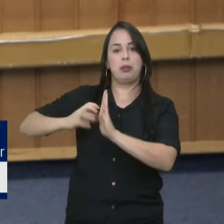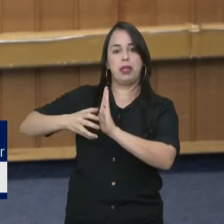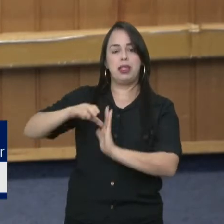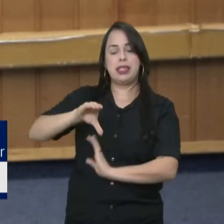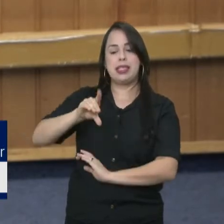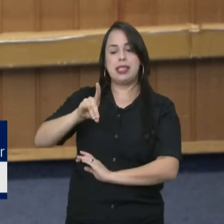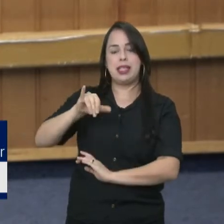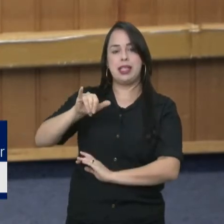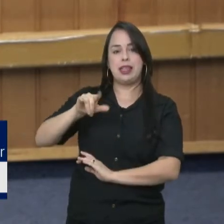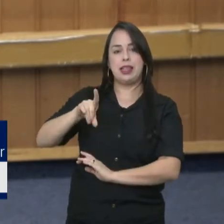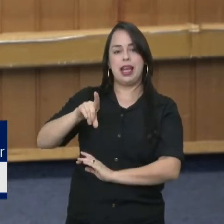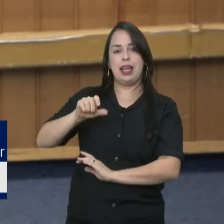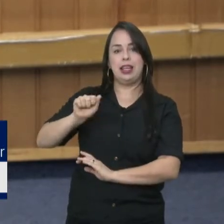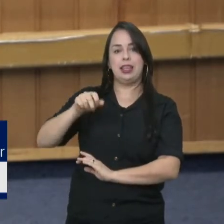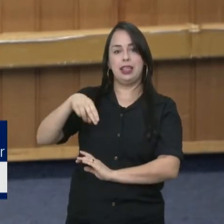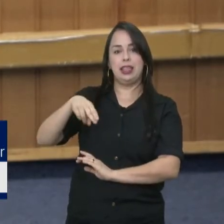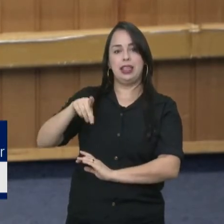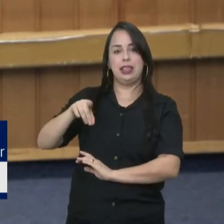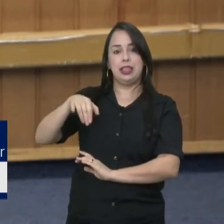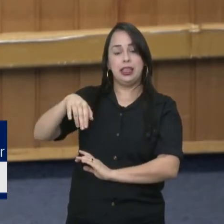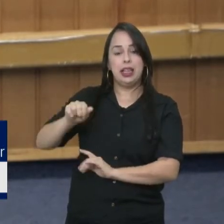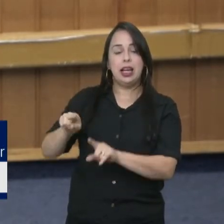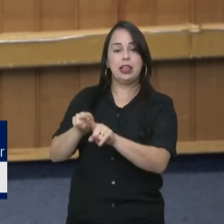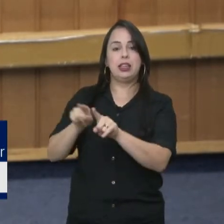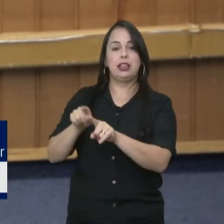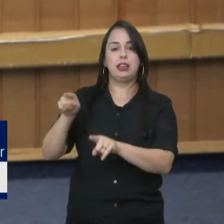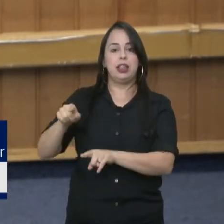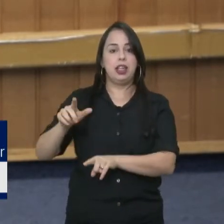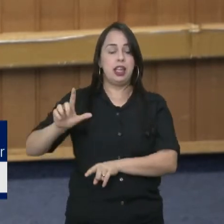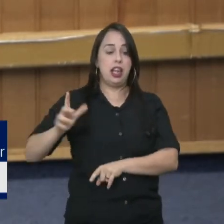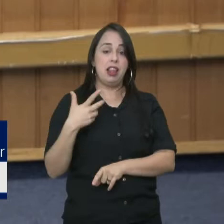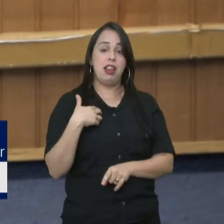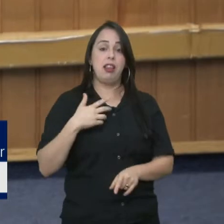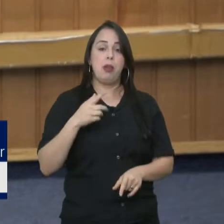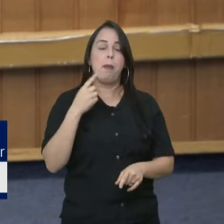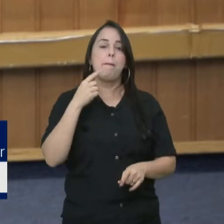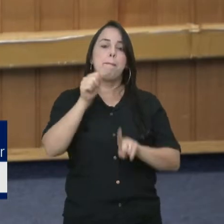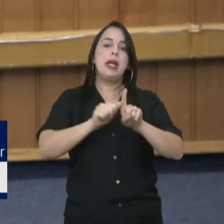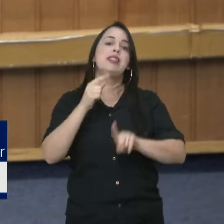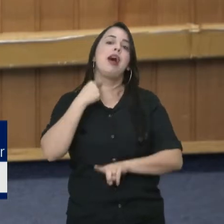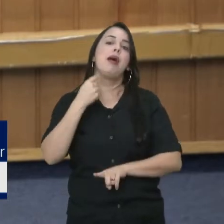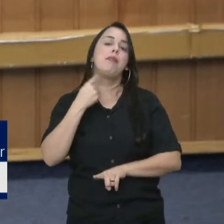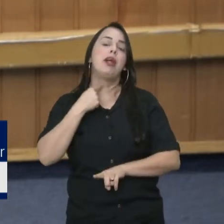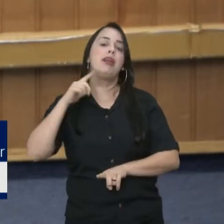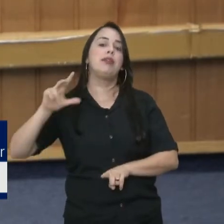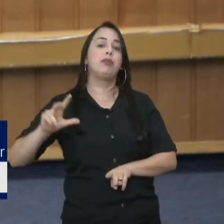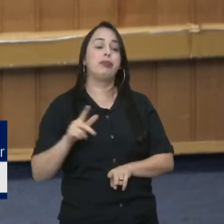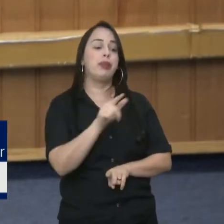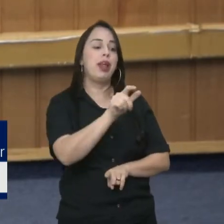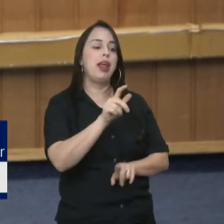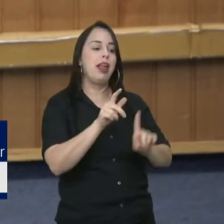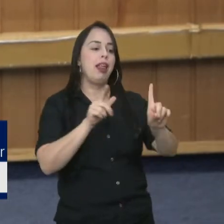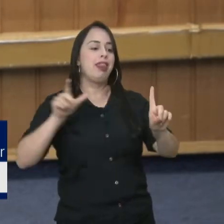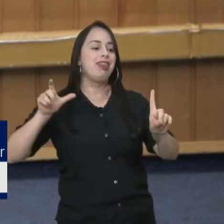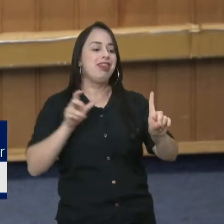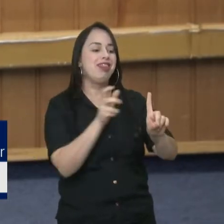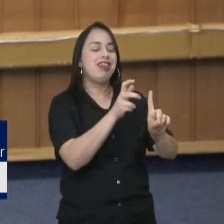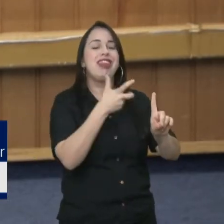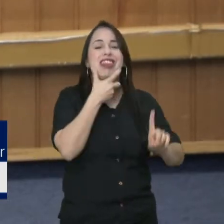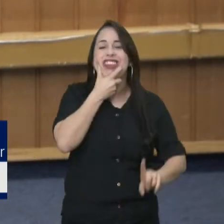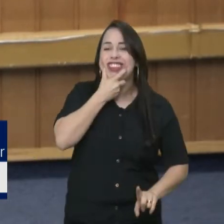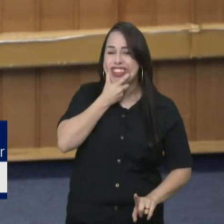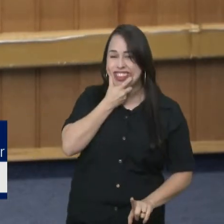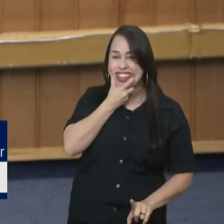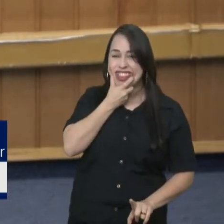Caçapava, que em abril deste ano apertou o rosto da colega Dandara do PSD durante a sessão de